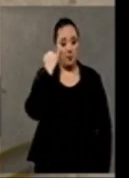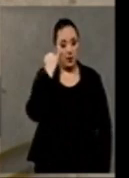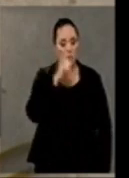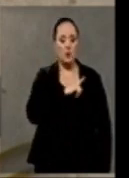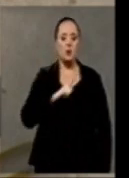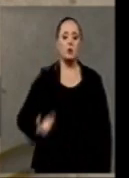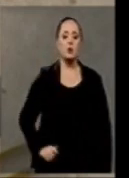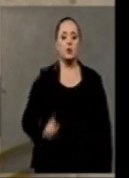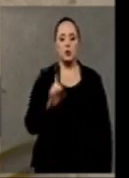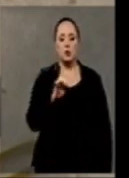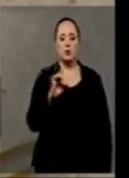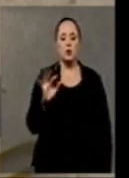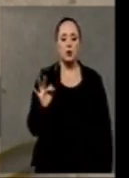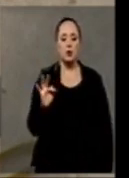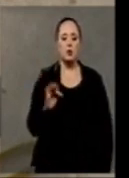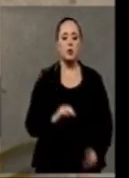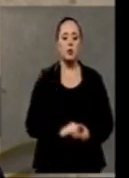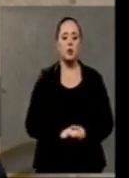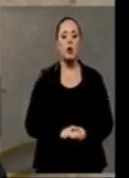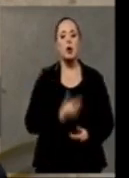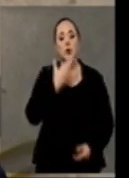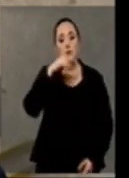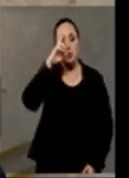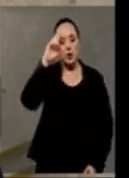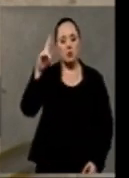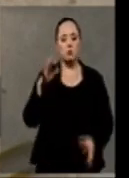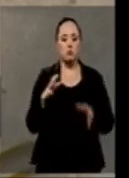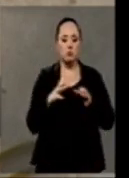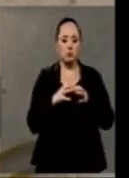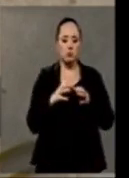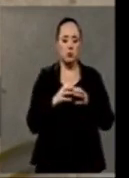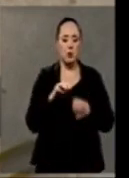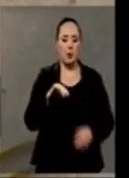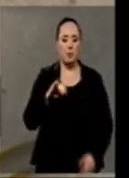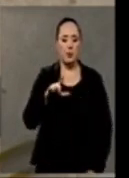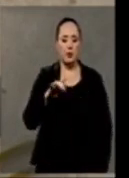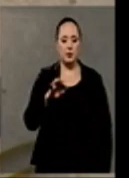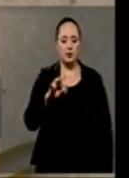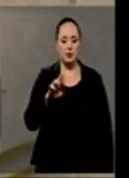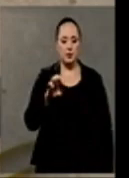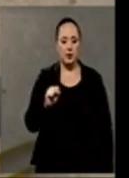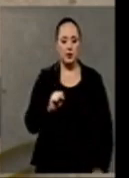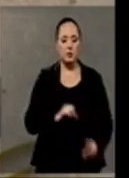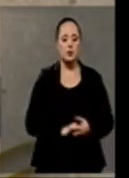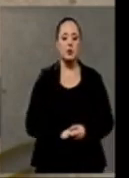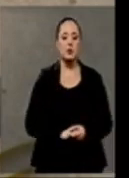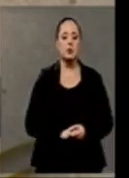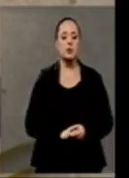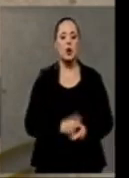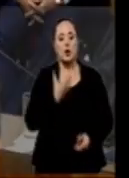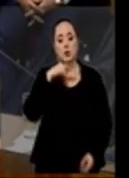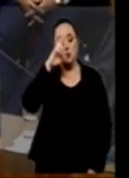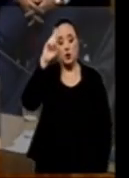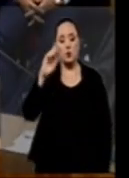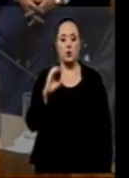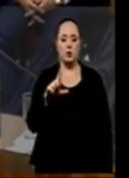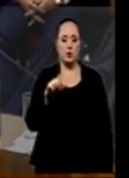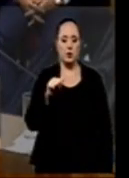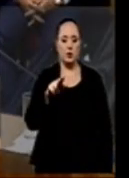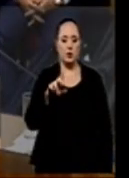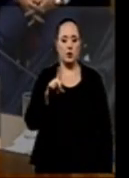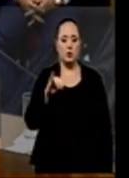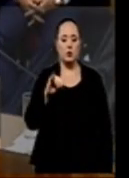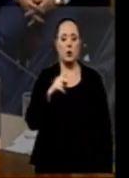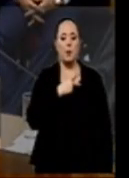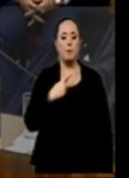federal senhores comandantes das forças armadas senhor cláudio lamacchia presidente do conselho